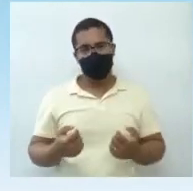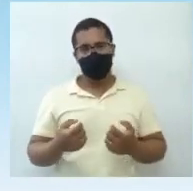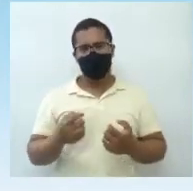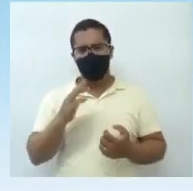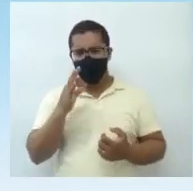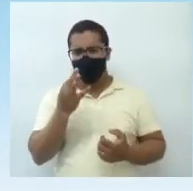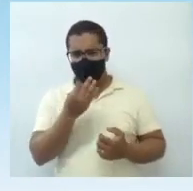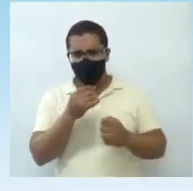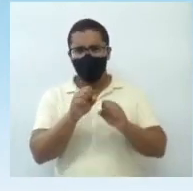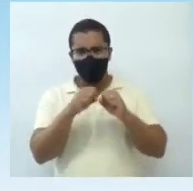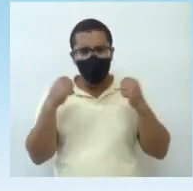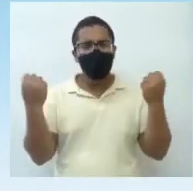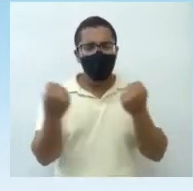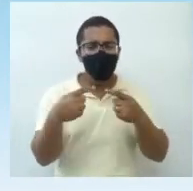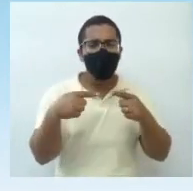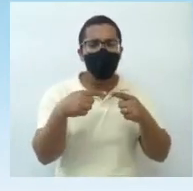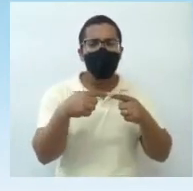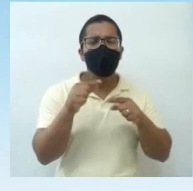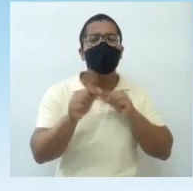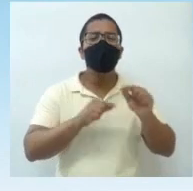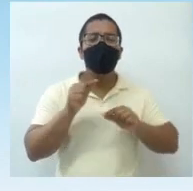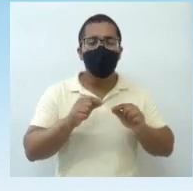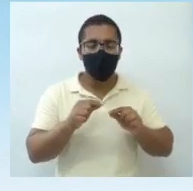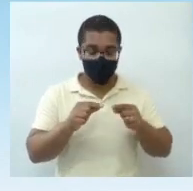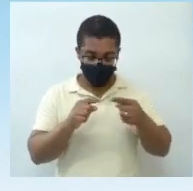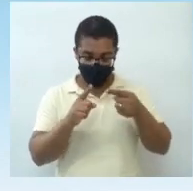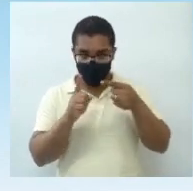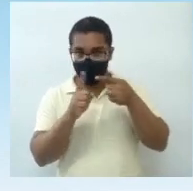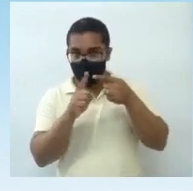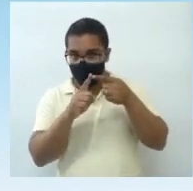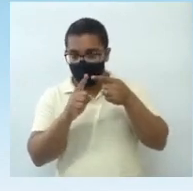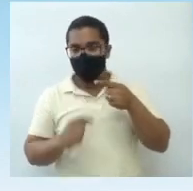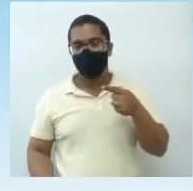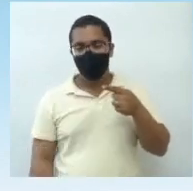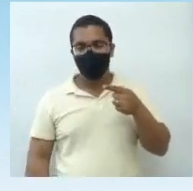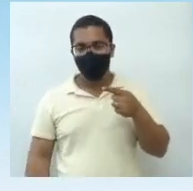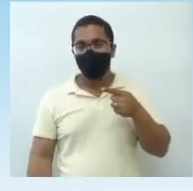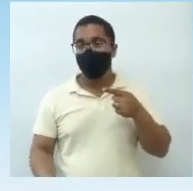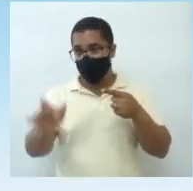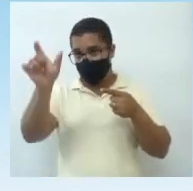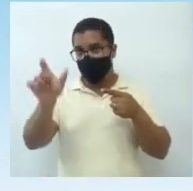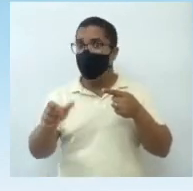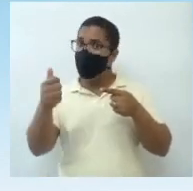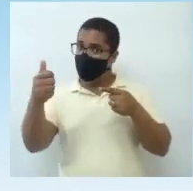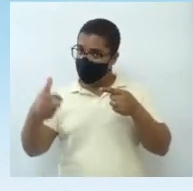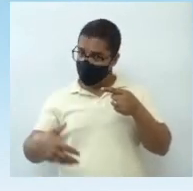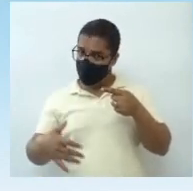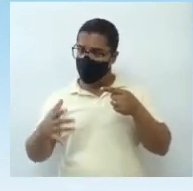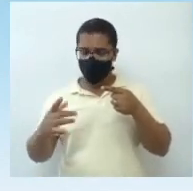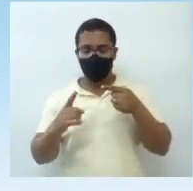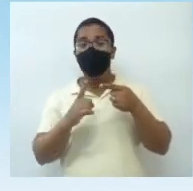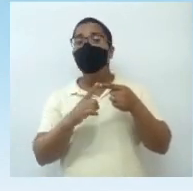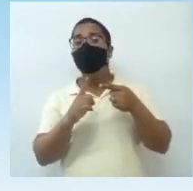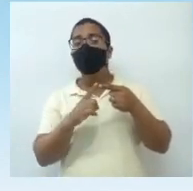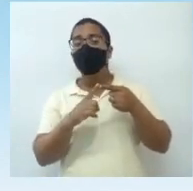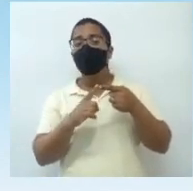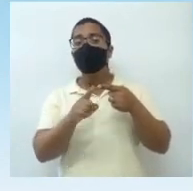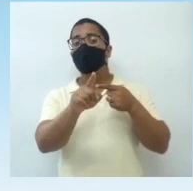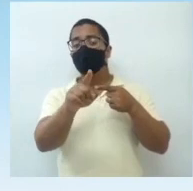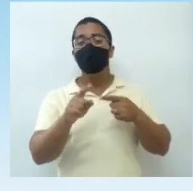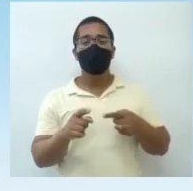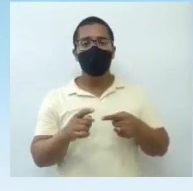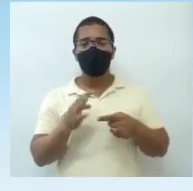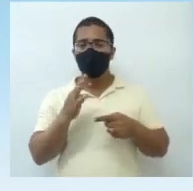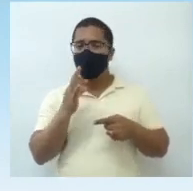social ele tem a ver com algumas questões a primeira delas segundo habermas é quando você que não há